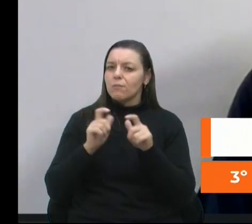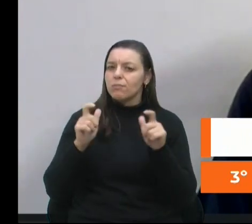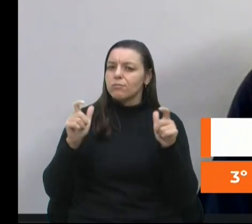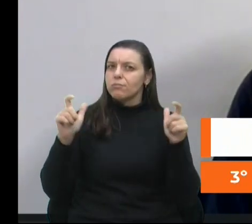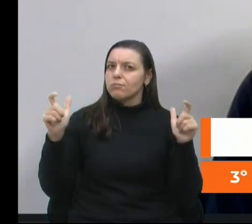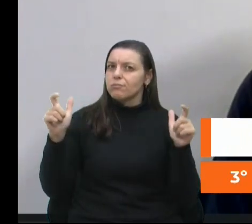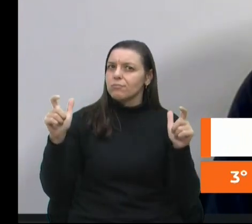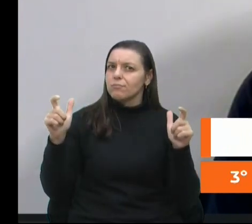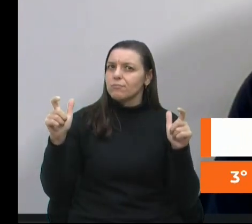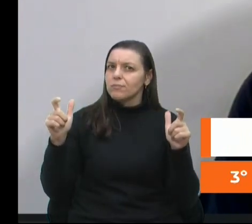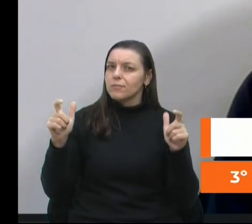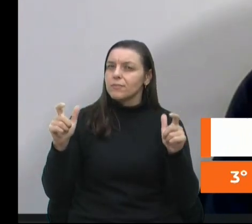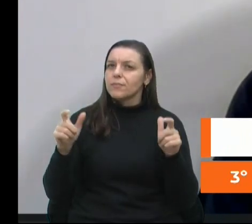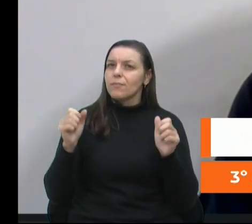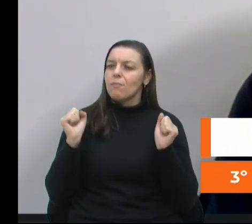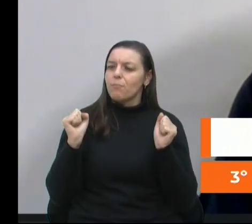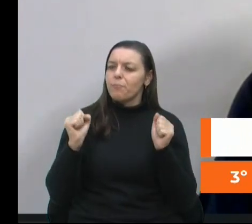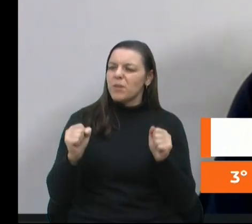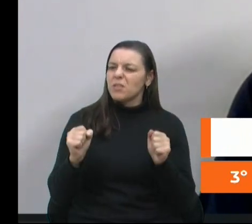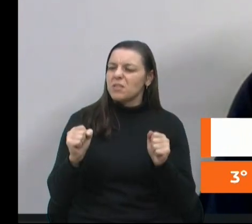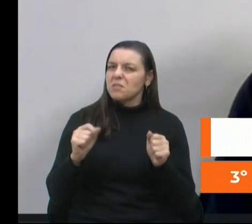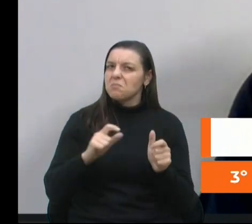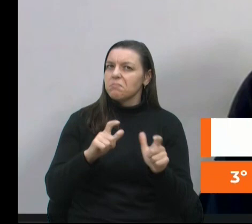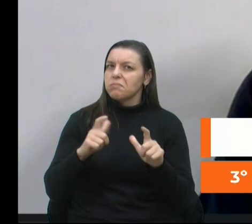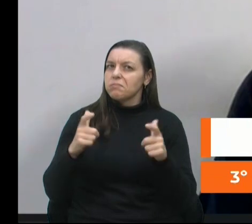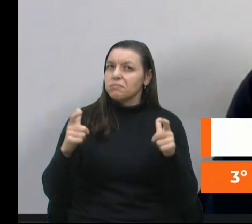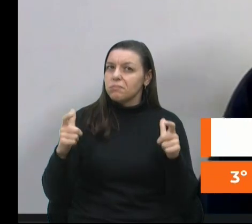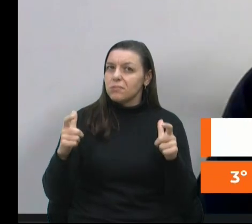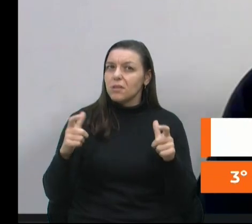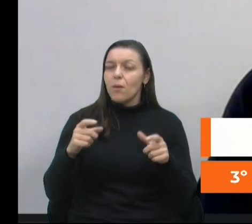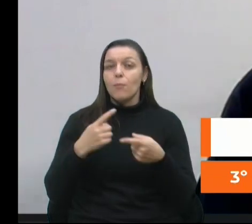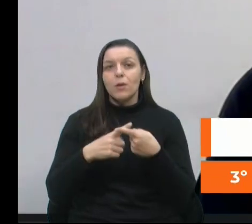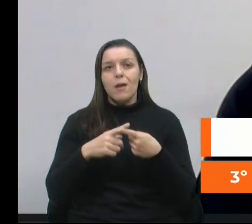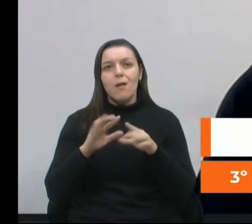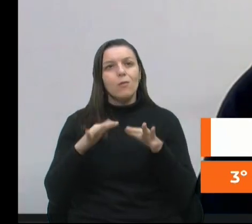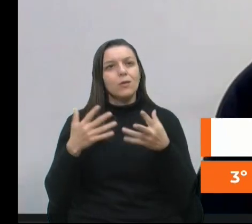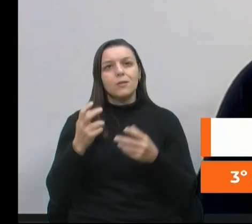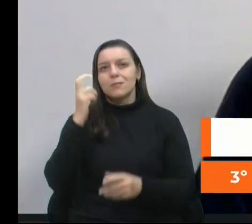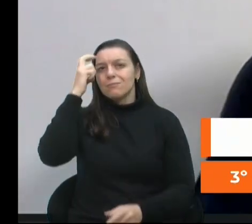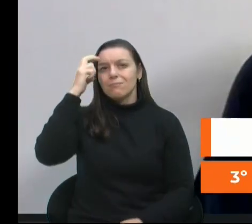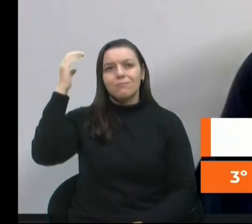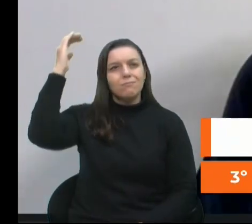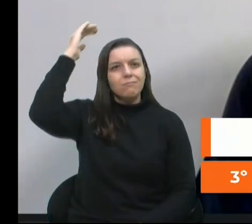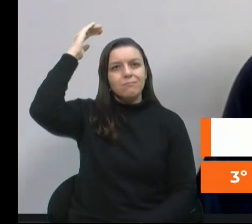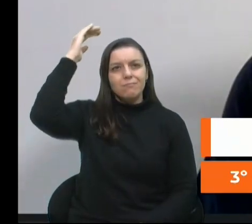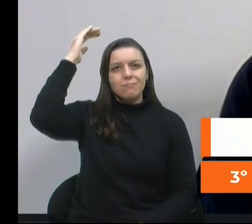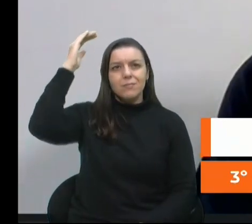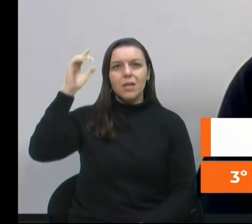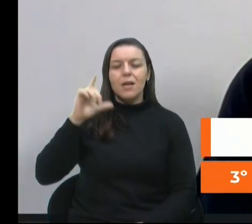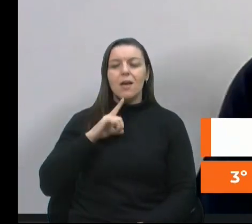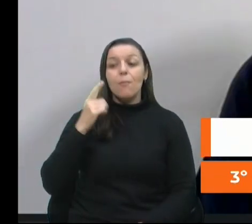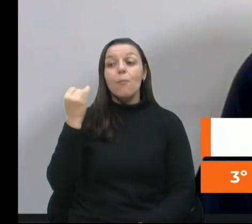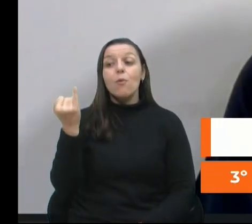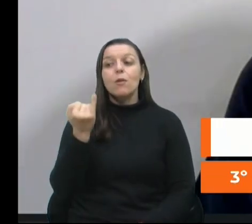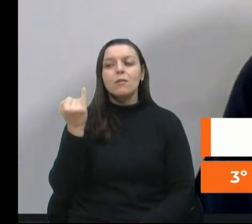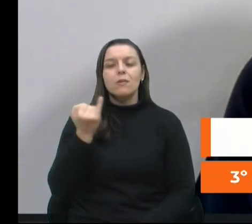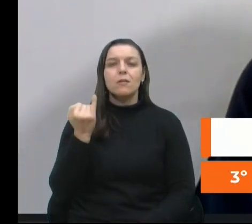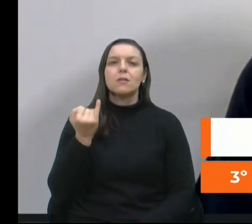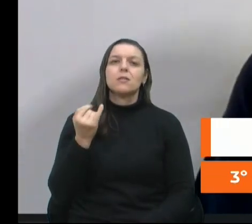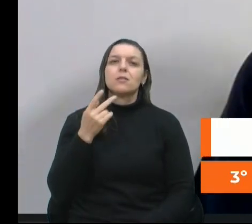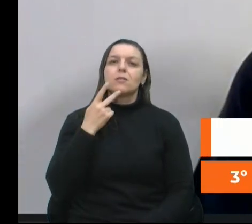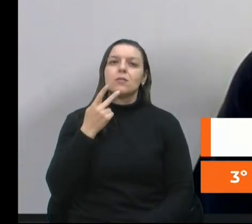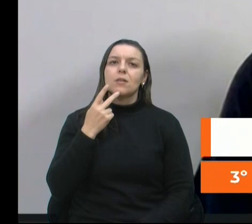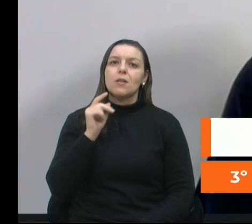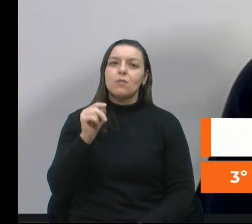amplificado, isso tudo potencializado. Porque quando a gente fala em superdotação, é importante lembrar que